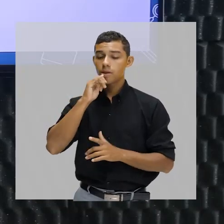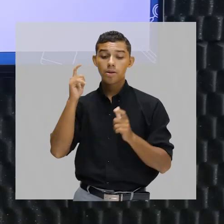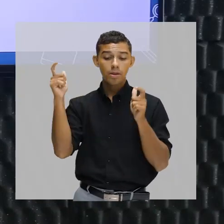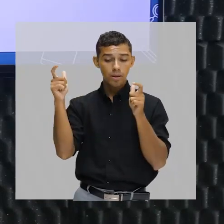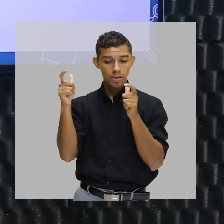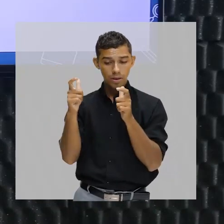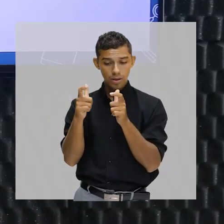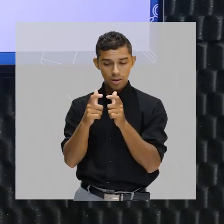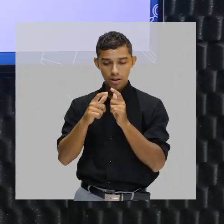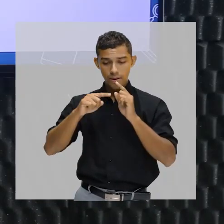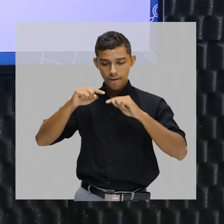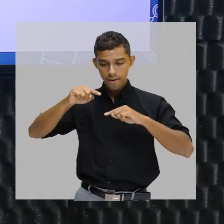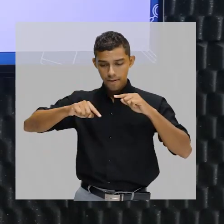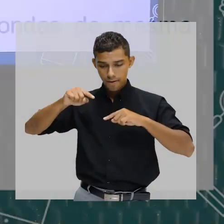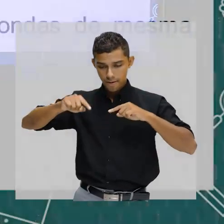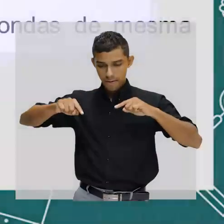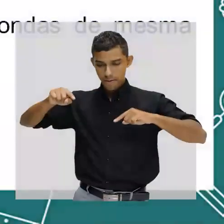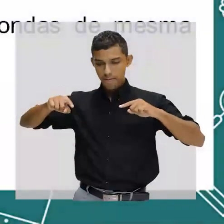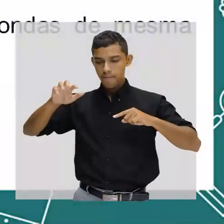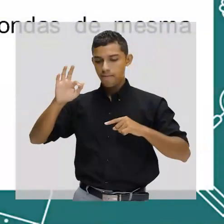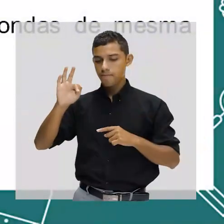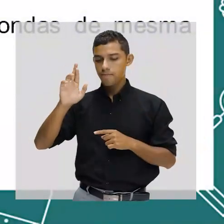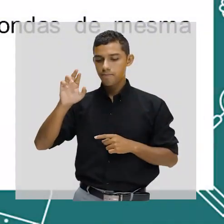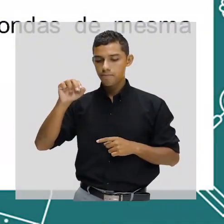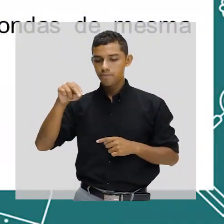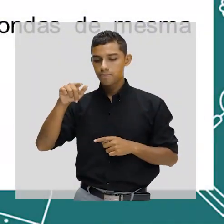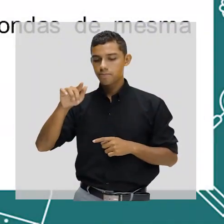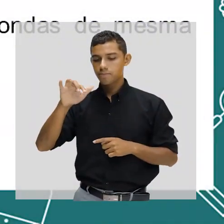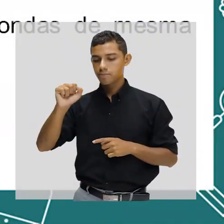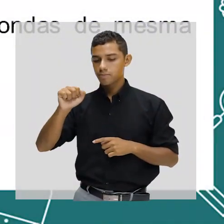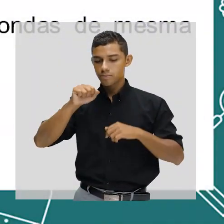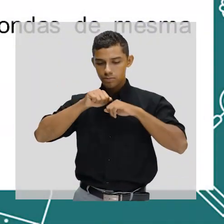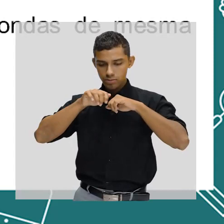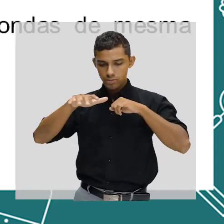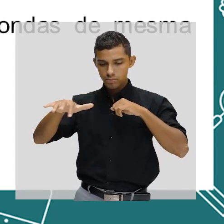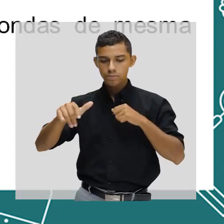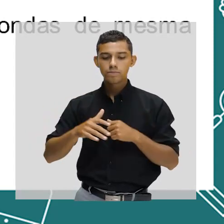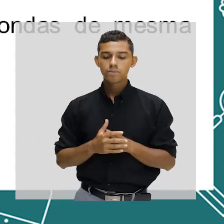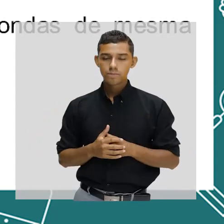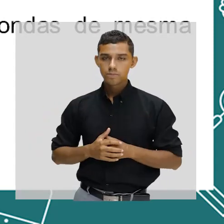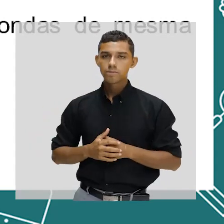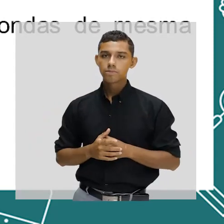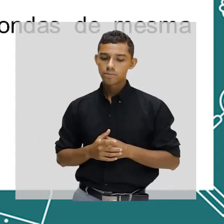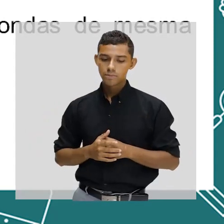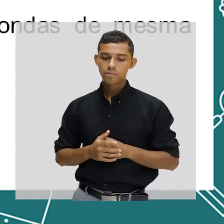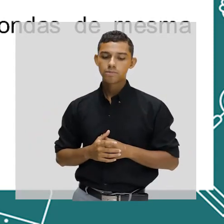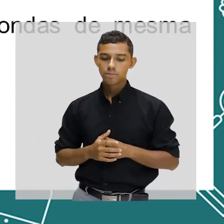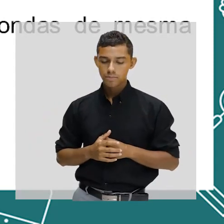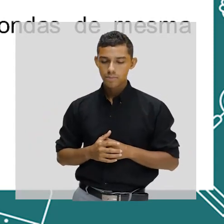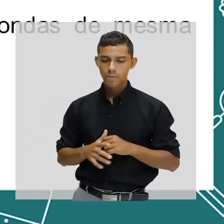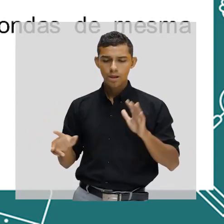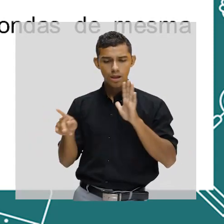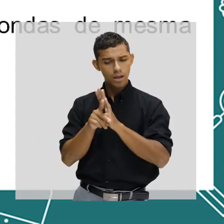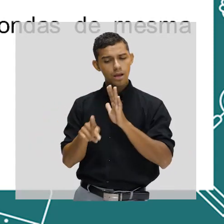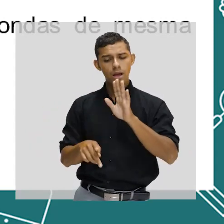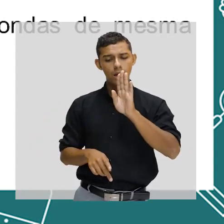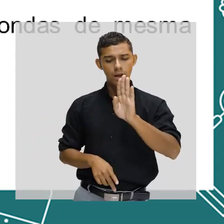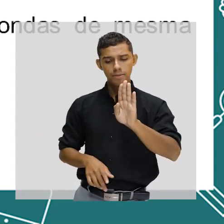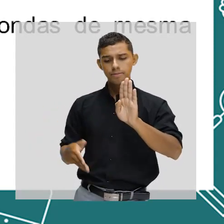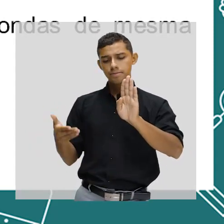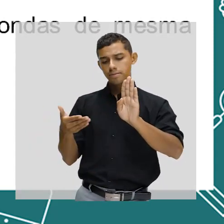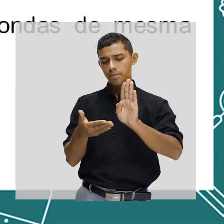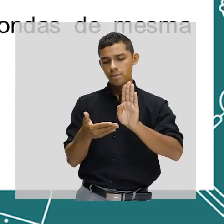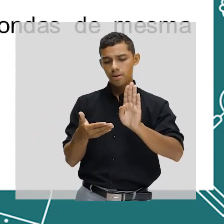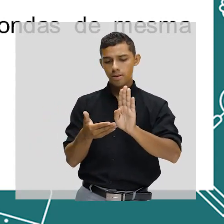menor frequência. Tá ok? Então, ele é da mesma natureza da luz, só que